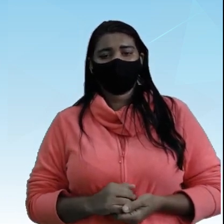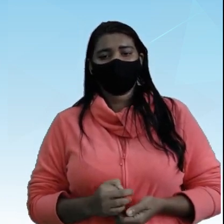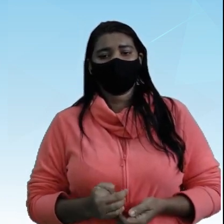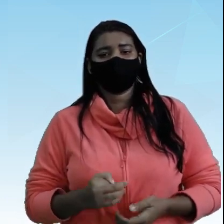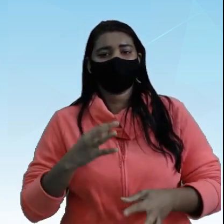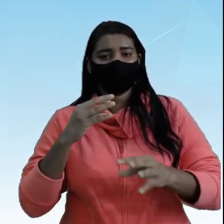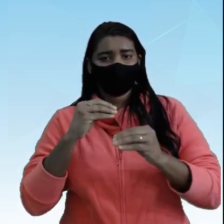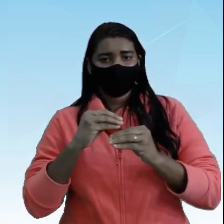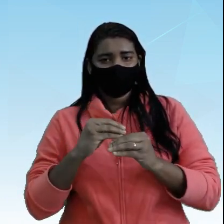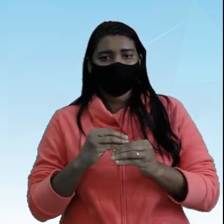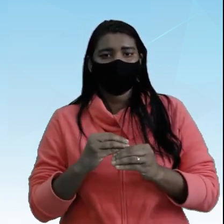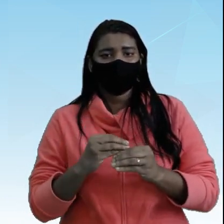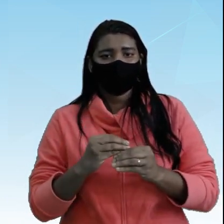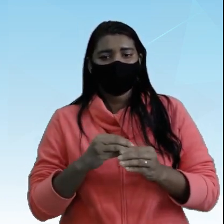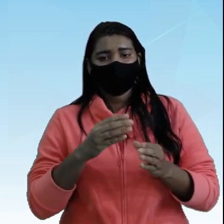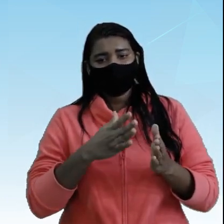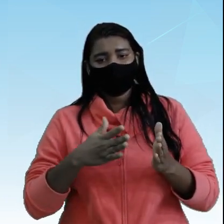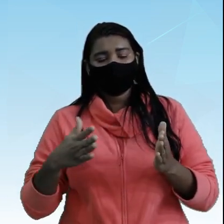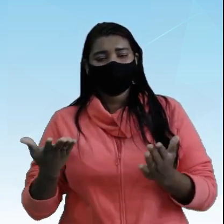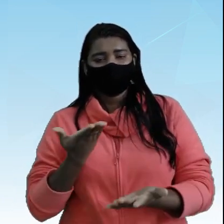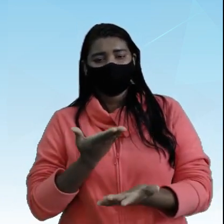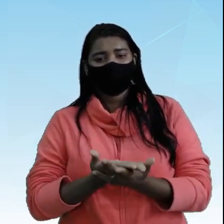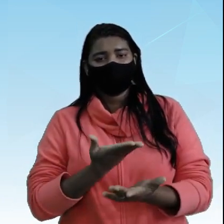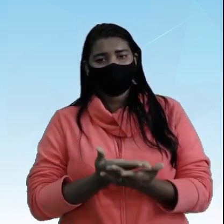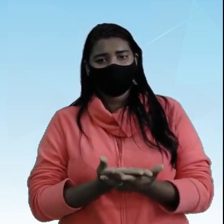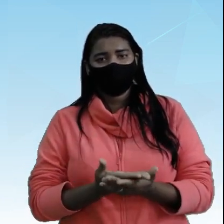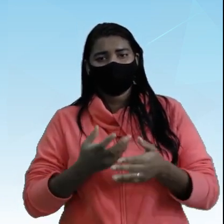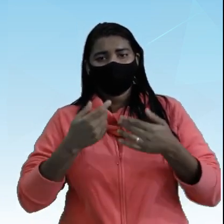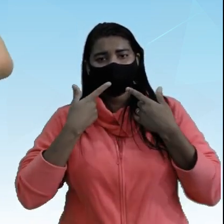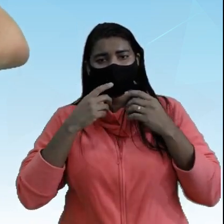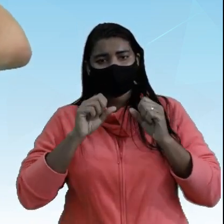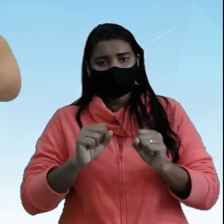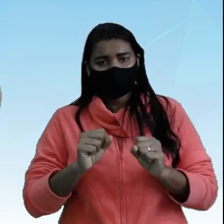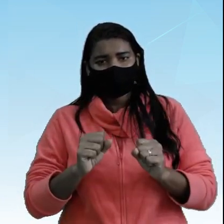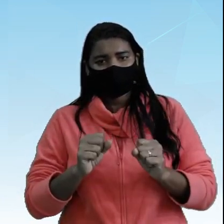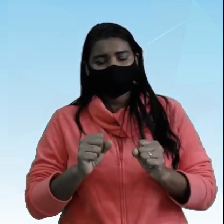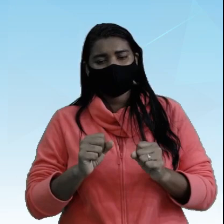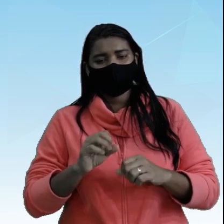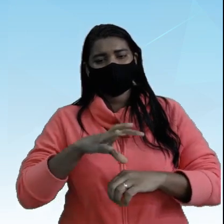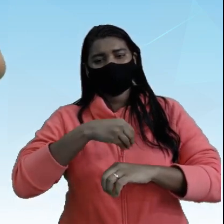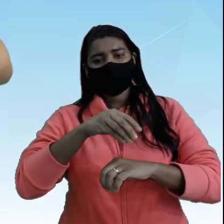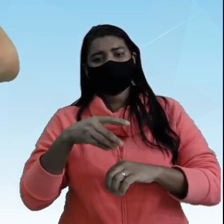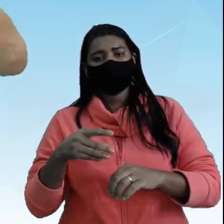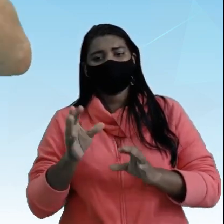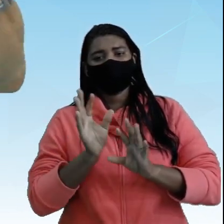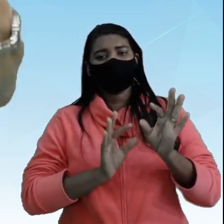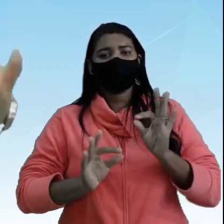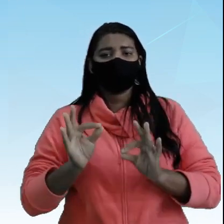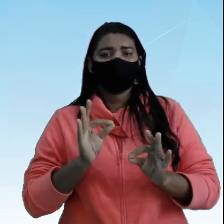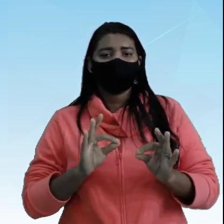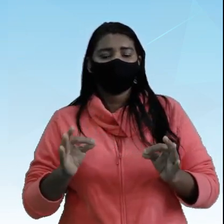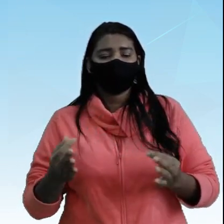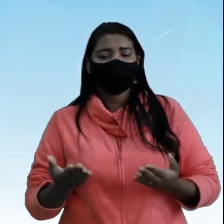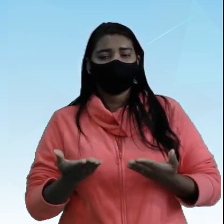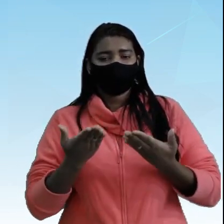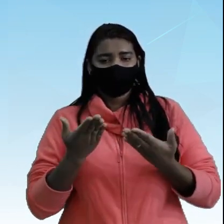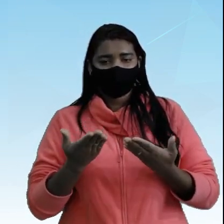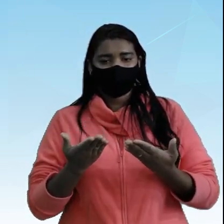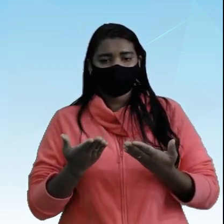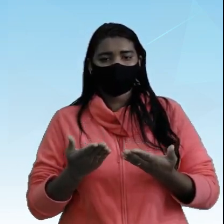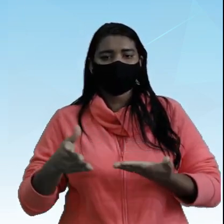ser justamente essa parte dos estudos da linguagem, que é muito atrelada a quê? A intencionalidade,